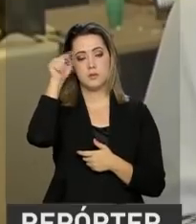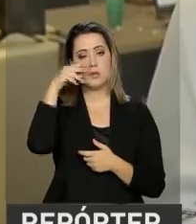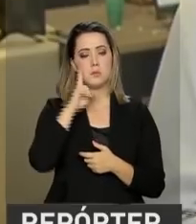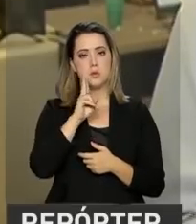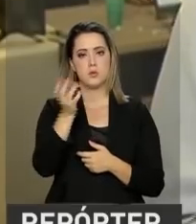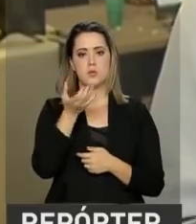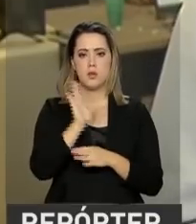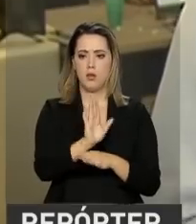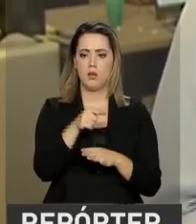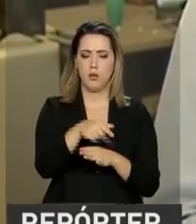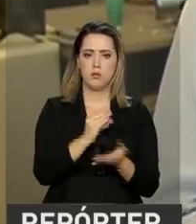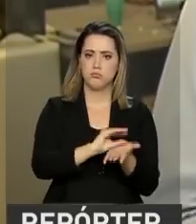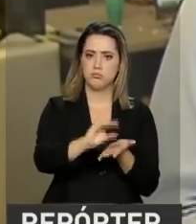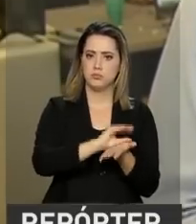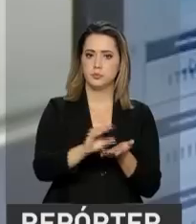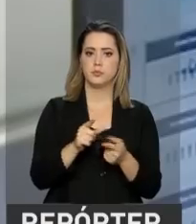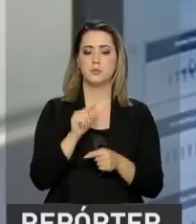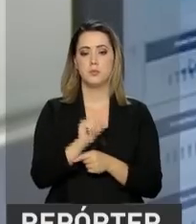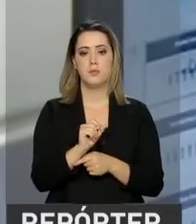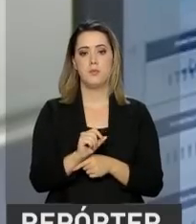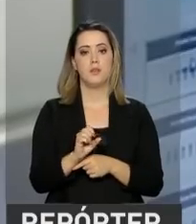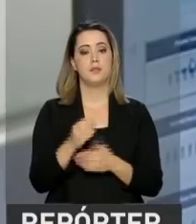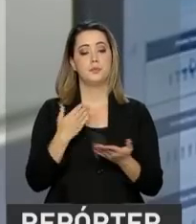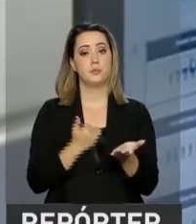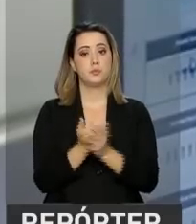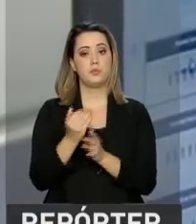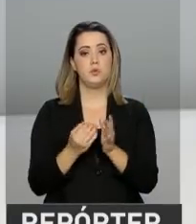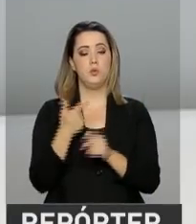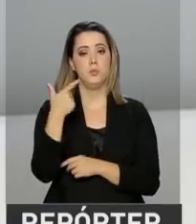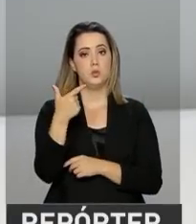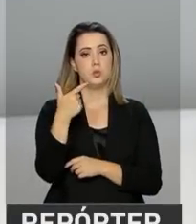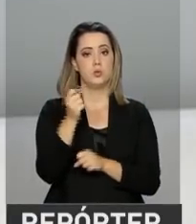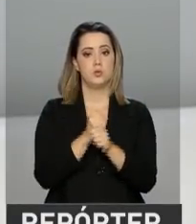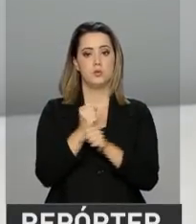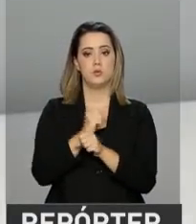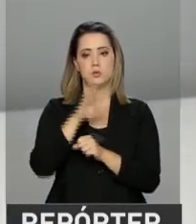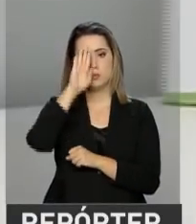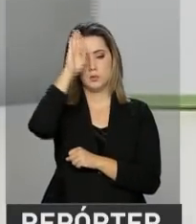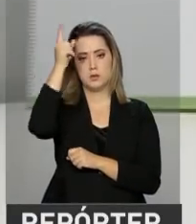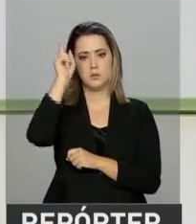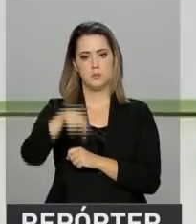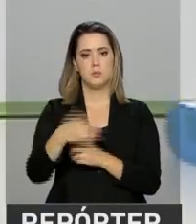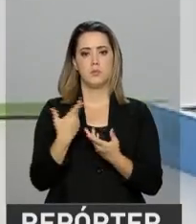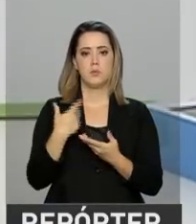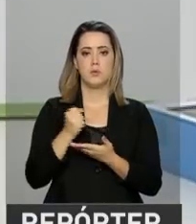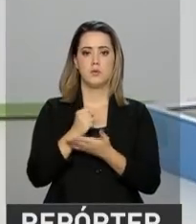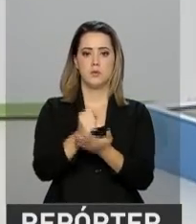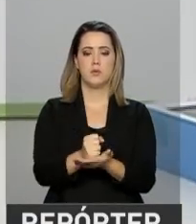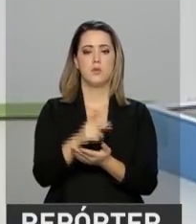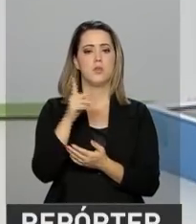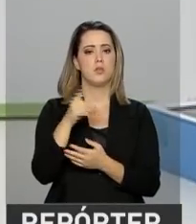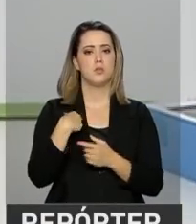investidores da das aceleradoras a Startup nasceu Há dois anos o principal produto da empresa é uma solução de caixa e